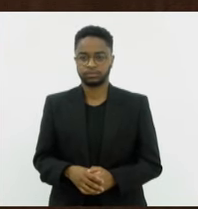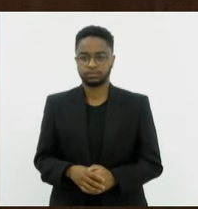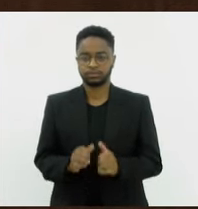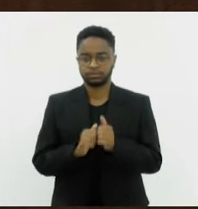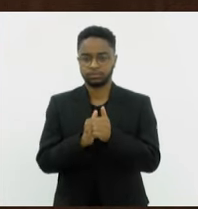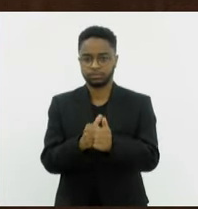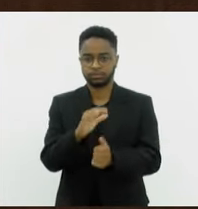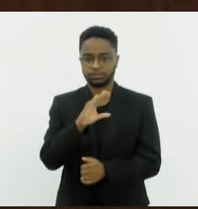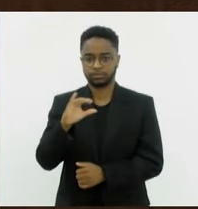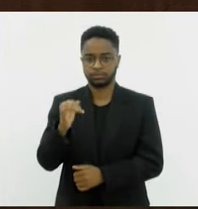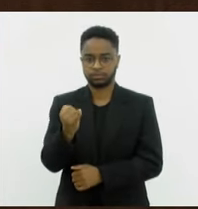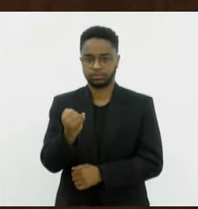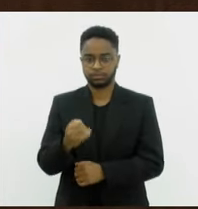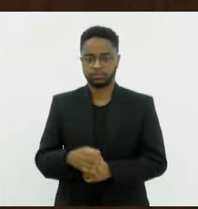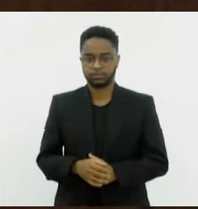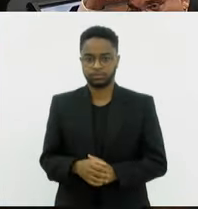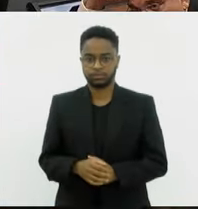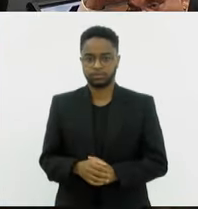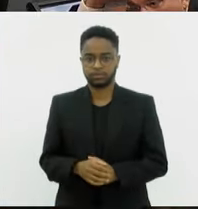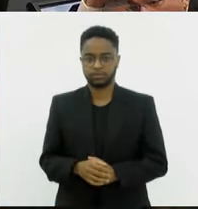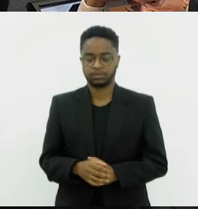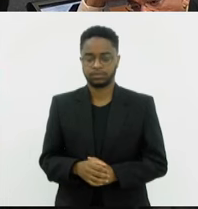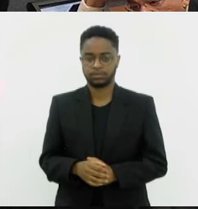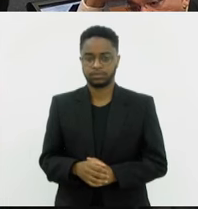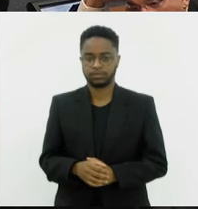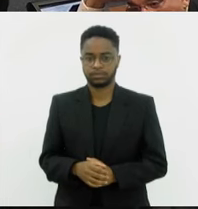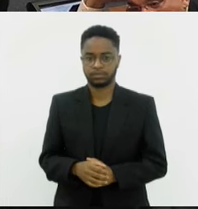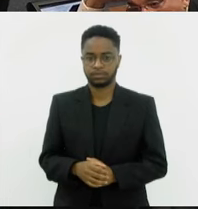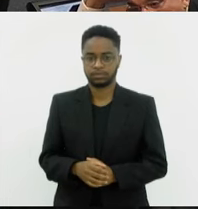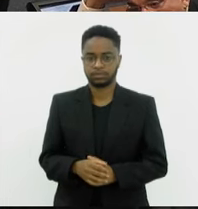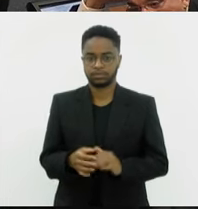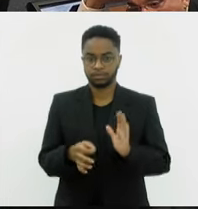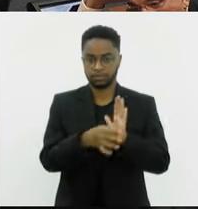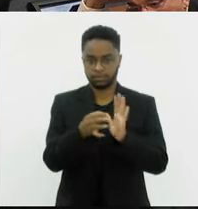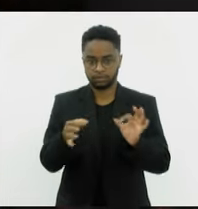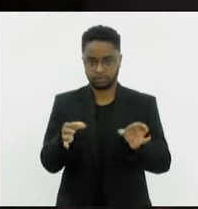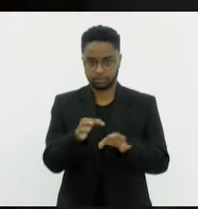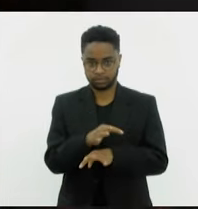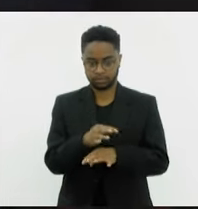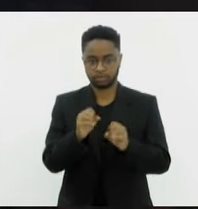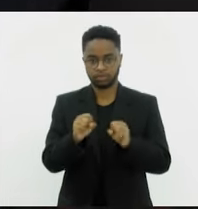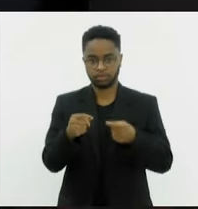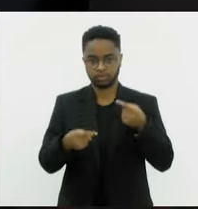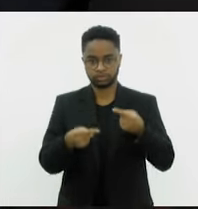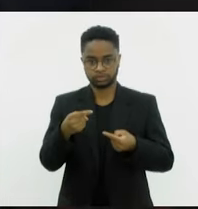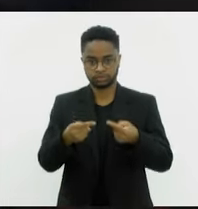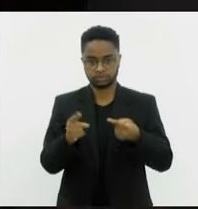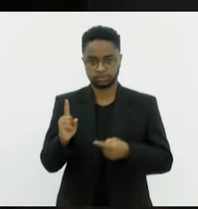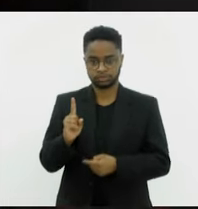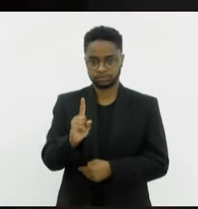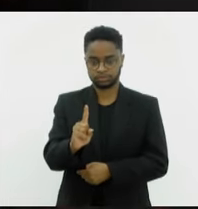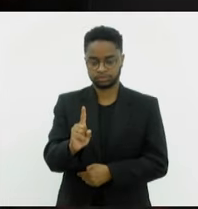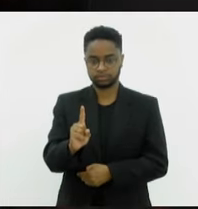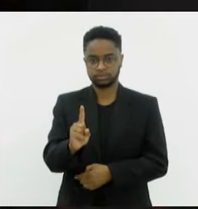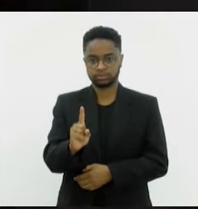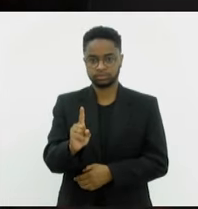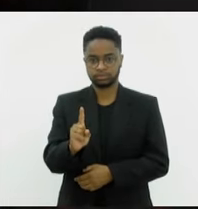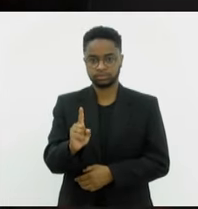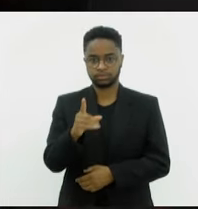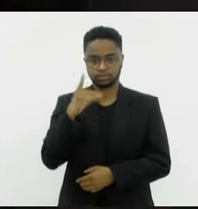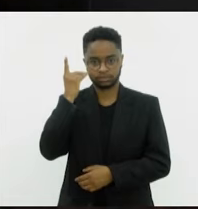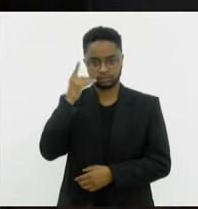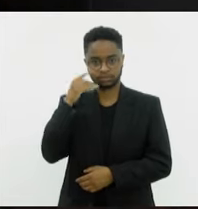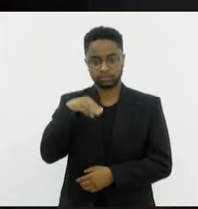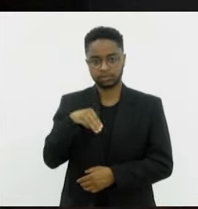Acompanha o CCJ, senhor presidente. Com os pareceres emitidos em discussão. Para discutir, presidente. Para discutir,